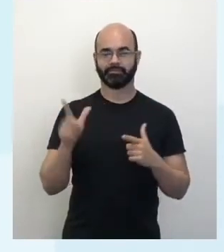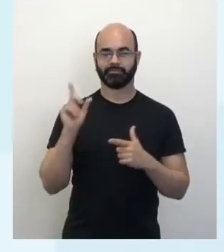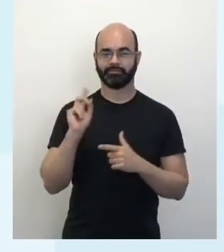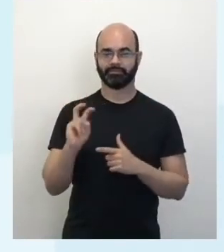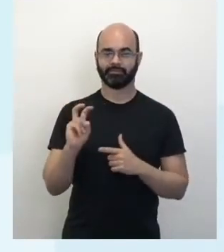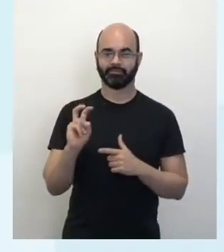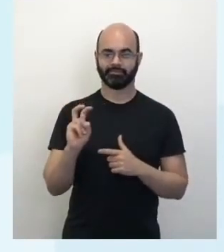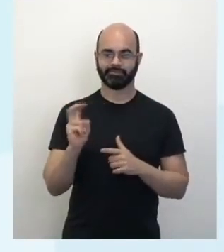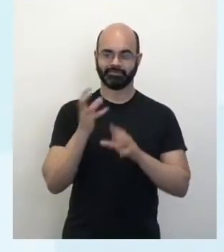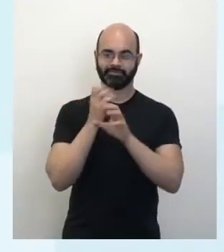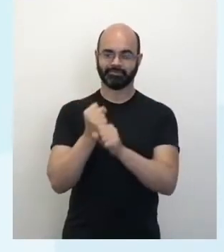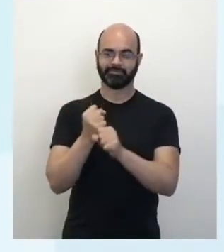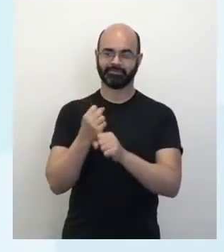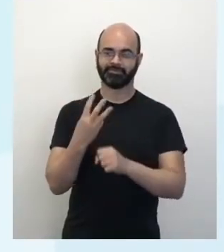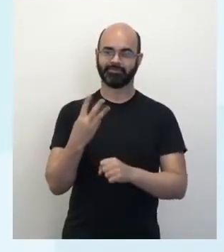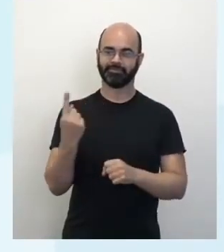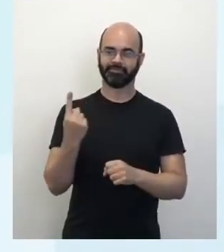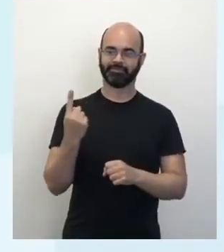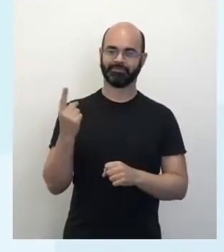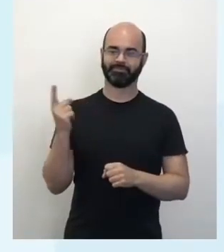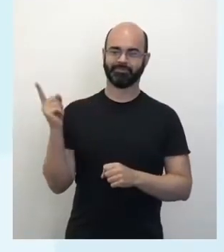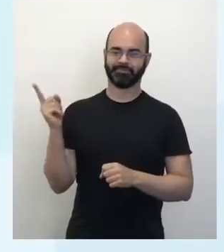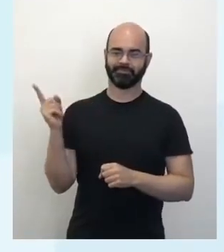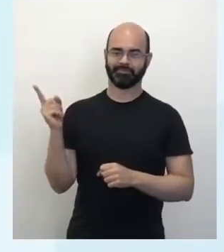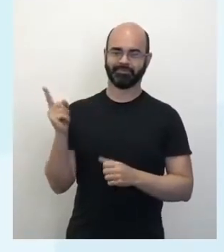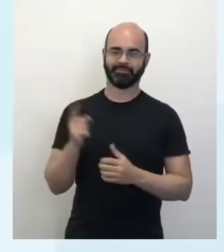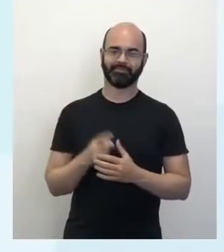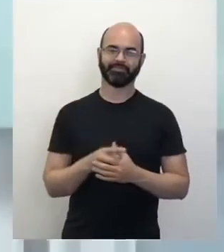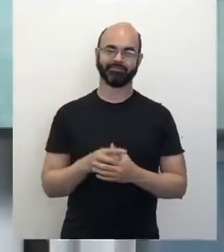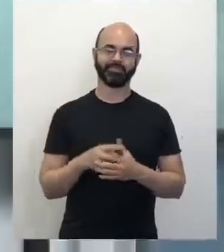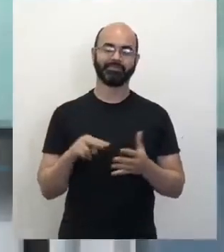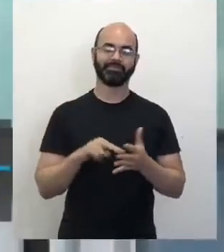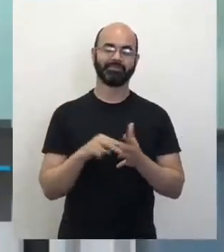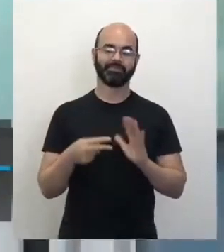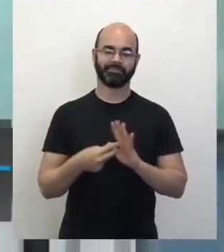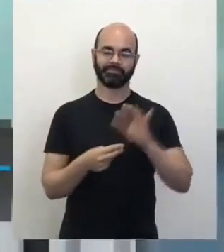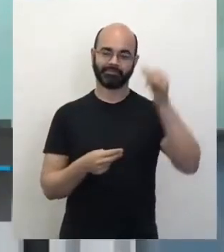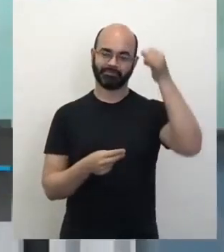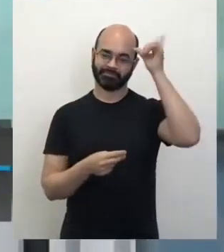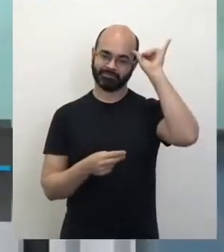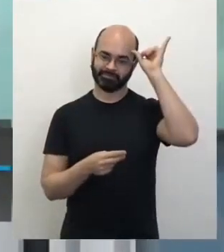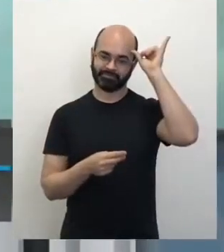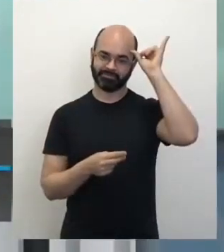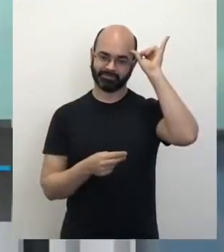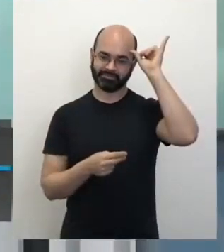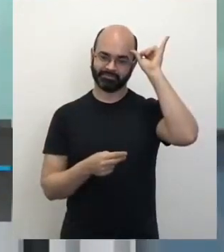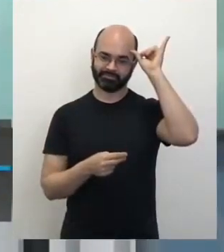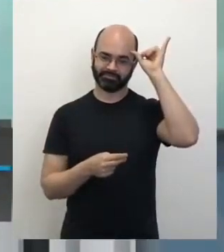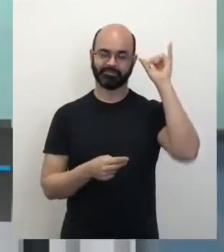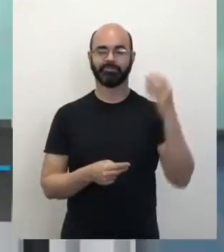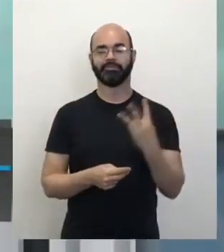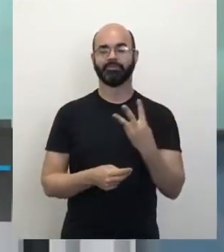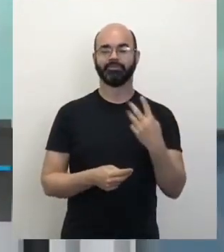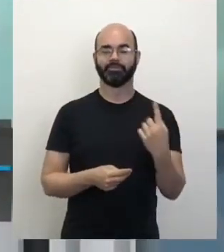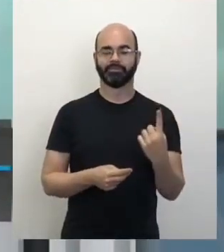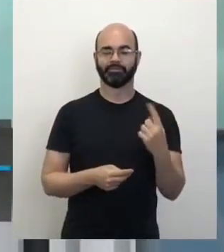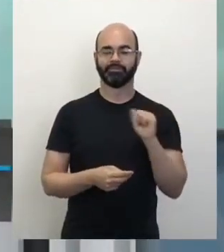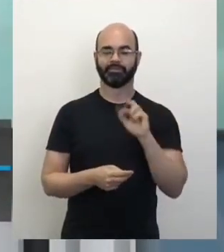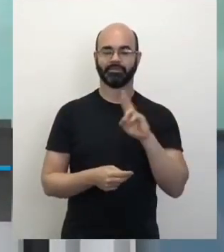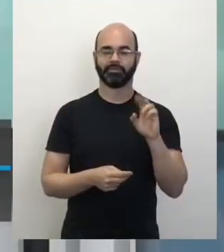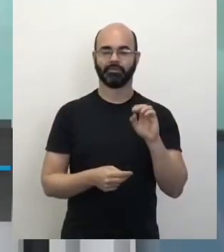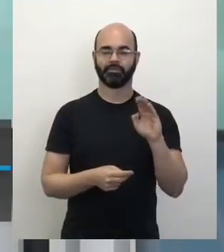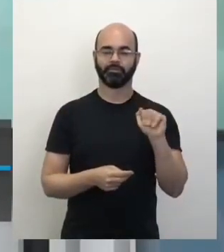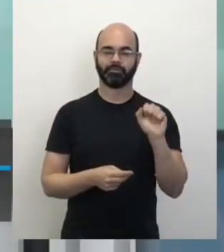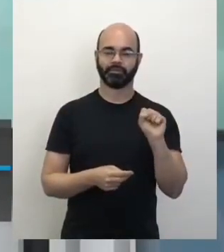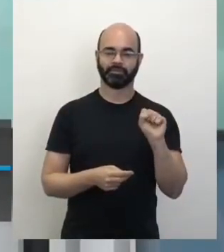15, você encontra 31. Ou seja, né, esse gado aí, esse boi no caso, tem 31 arrobas, aí você pode